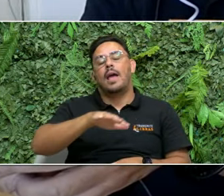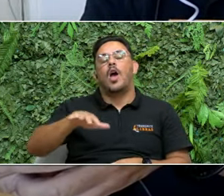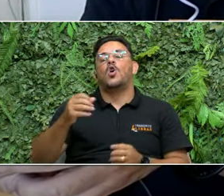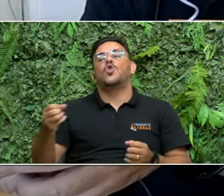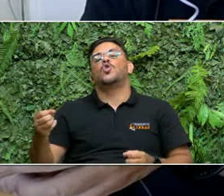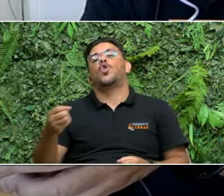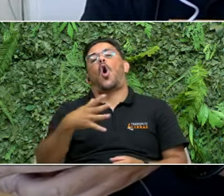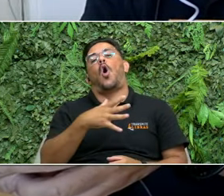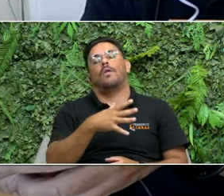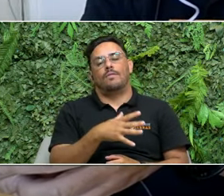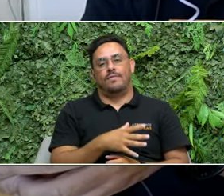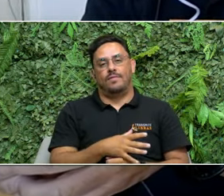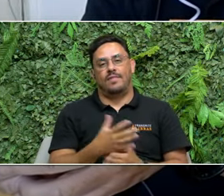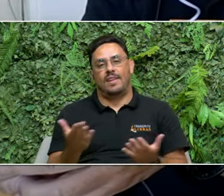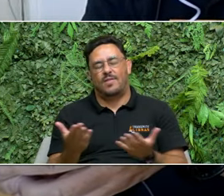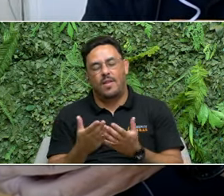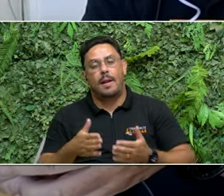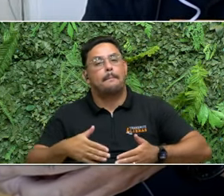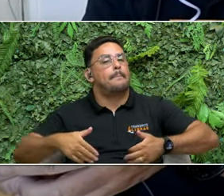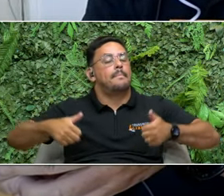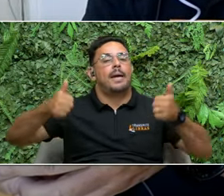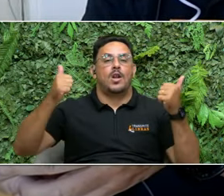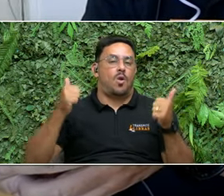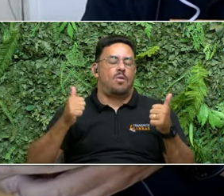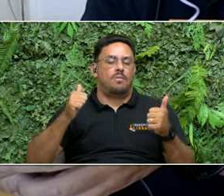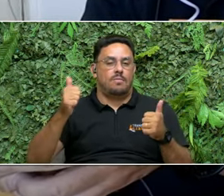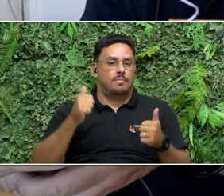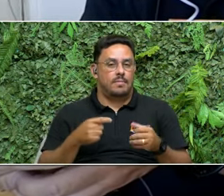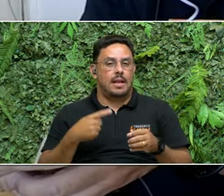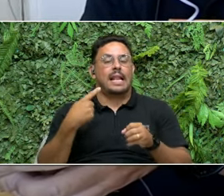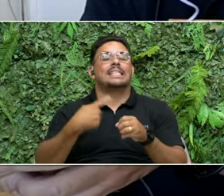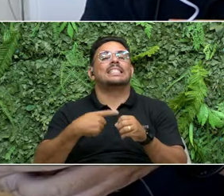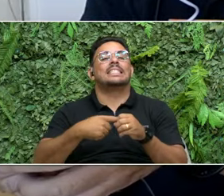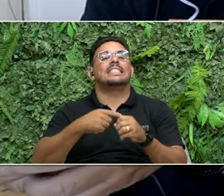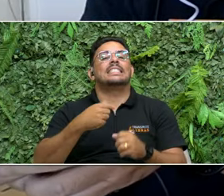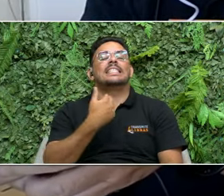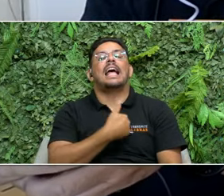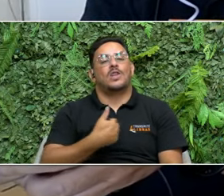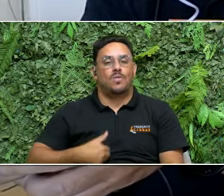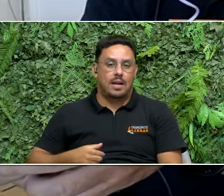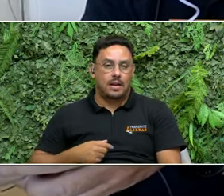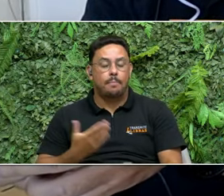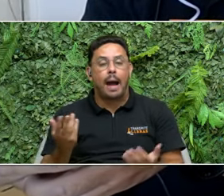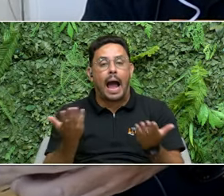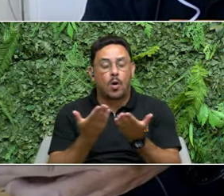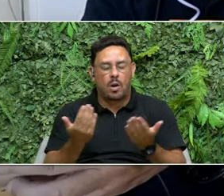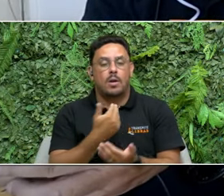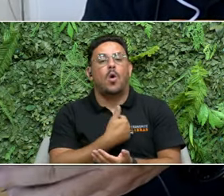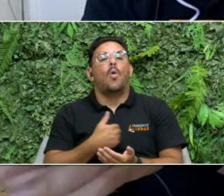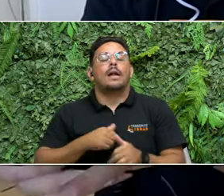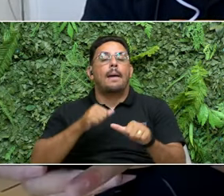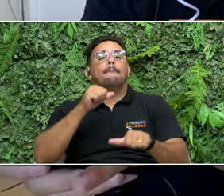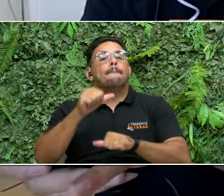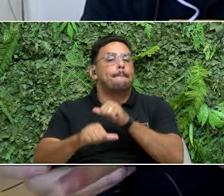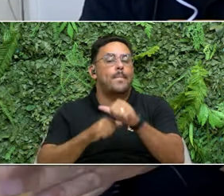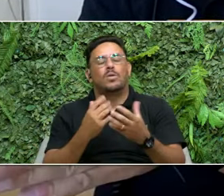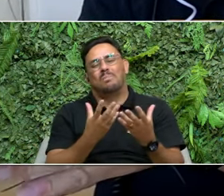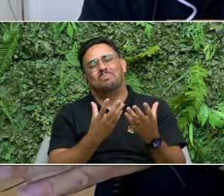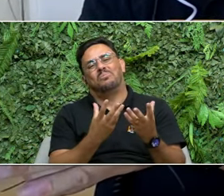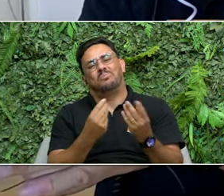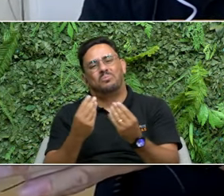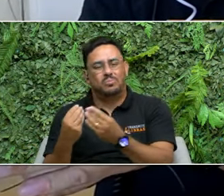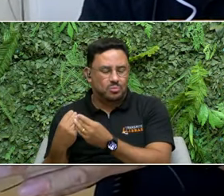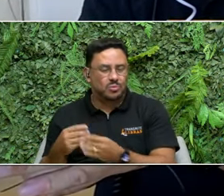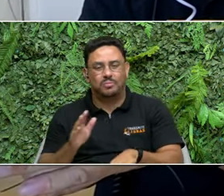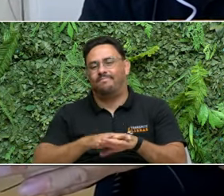astral é outro lá na cidade do galo então espero ver isso dentro das quatro linhas mas pro Atlético muda muita coisa